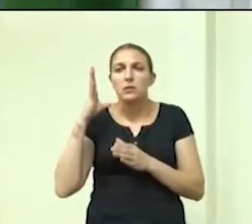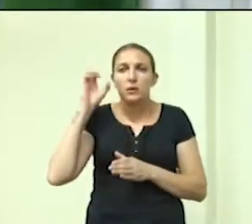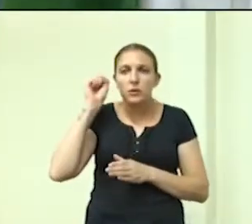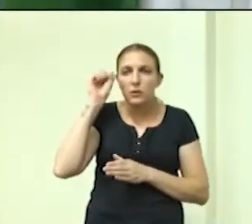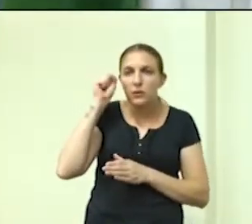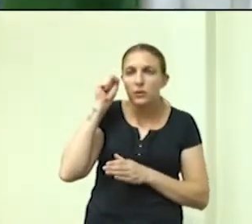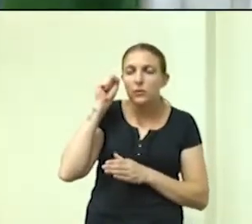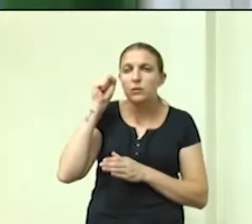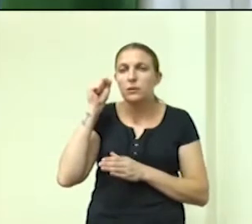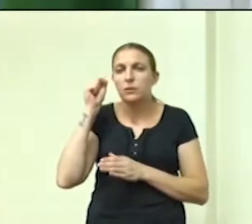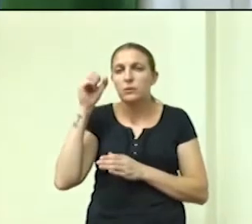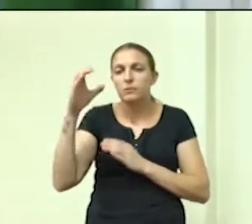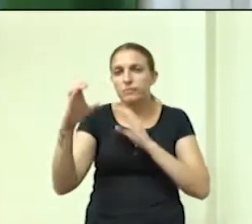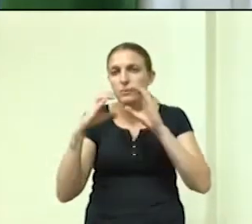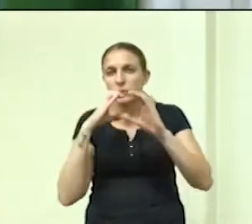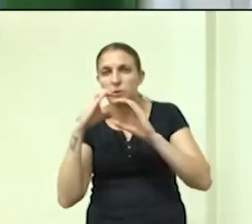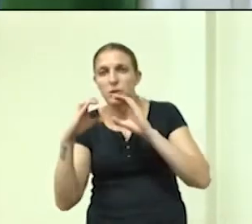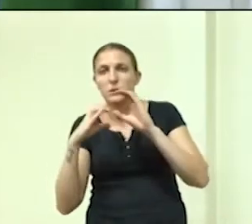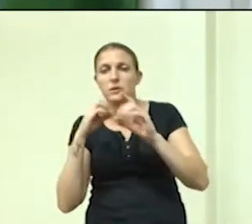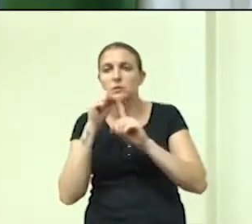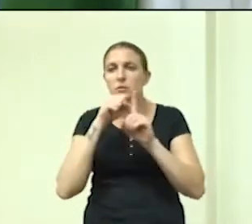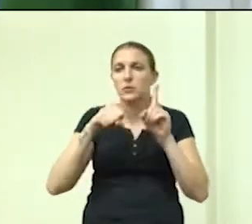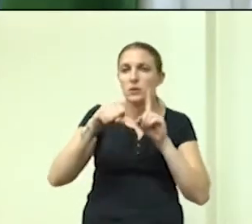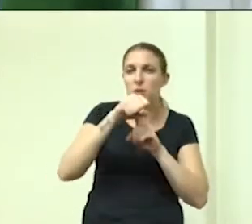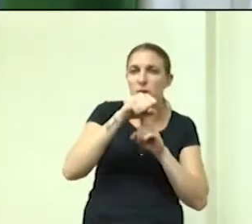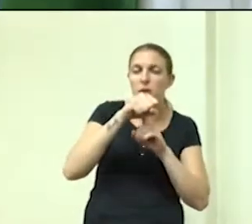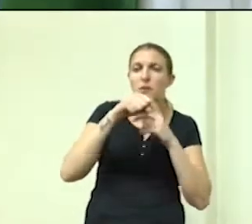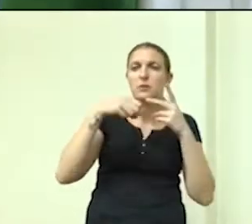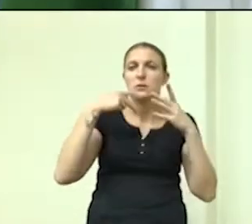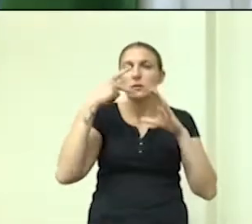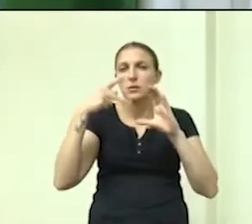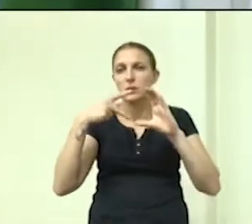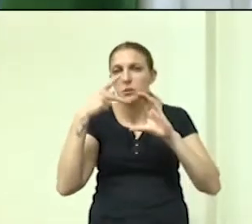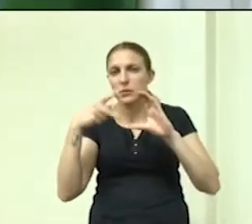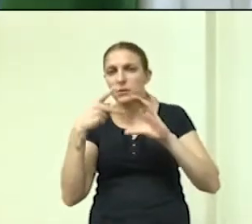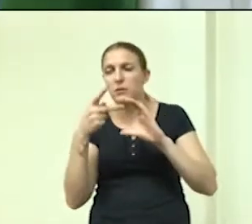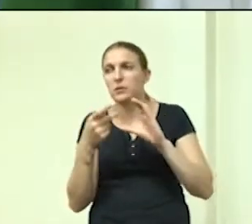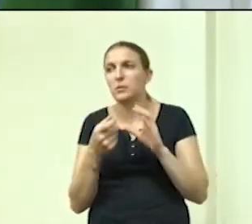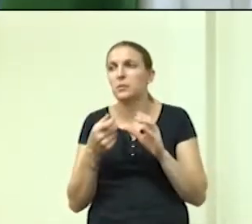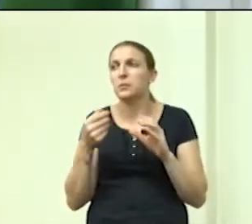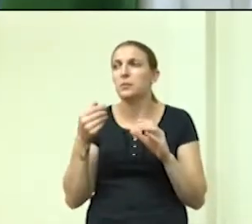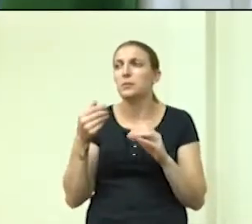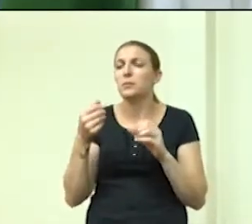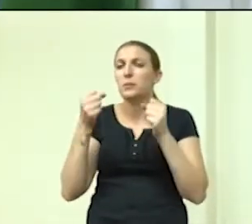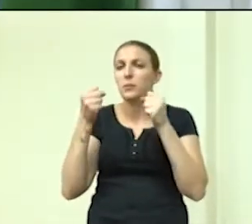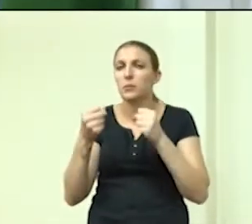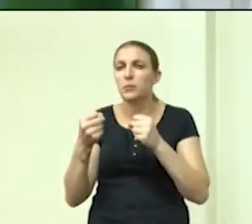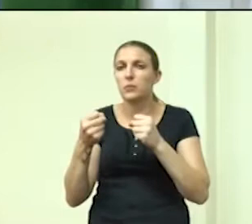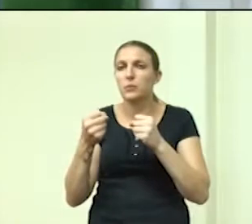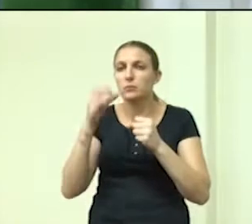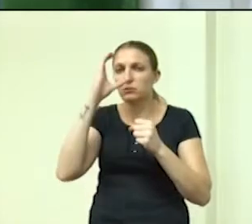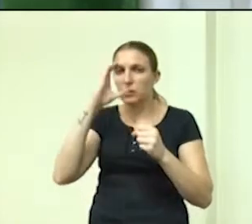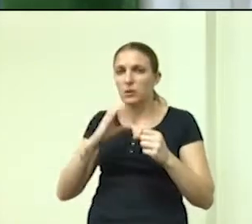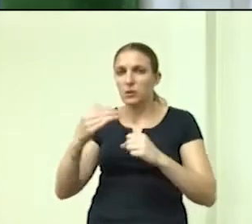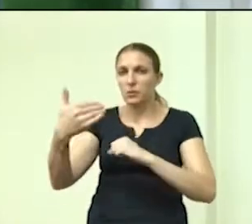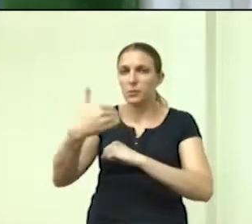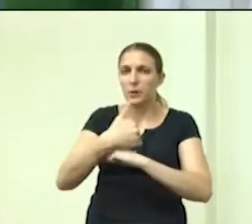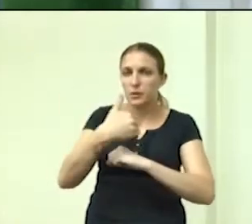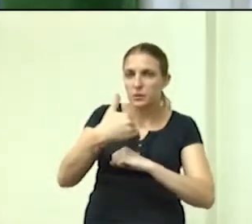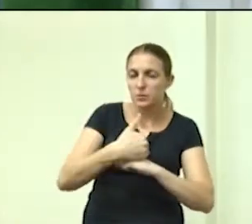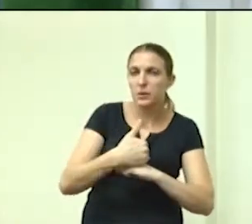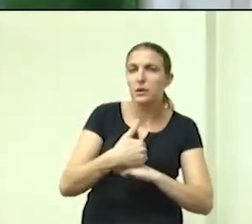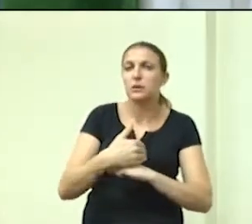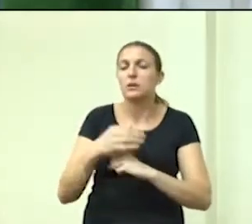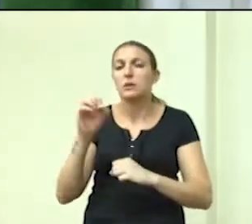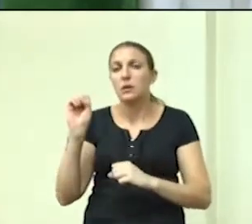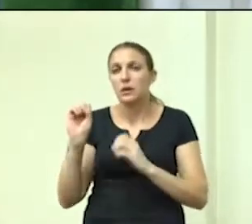estreita a comunicação entre a sociedade e o Poder Legislativo, permitindo que o cidadão participe do processo de elaboração e discussão das leis. É